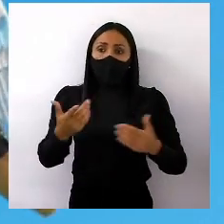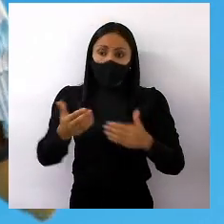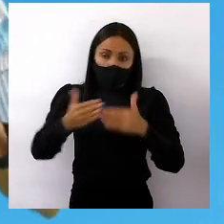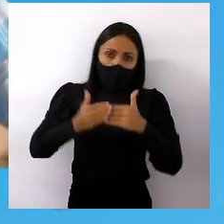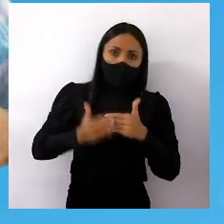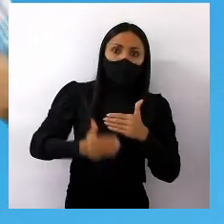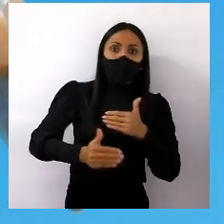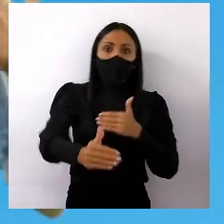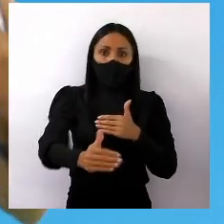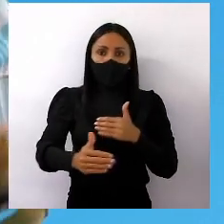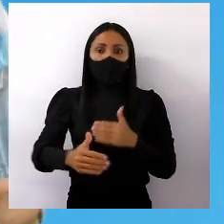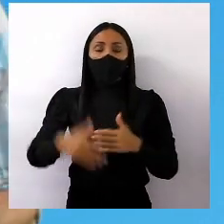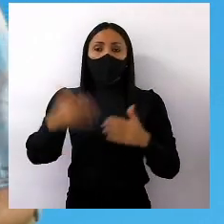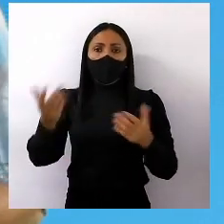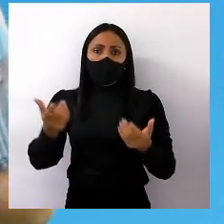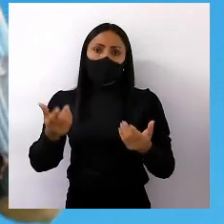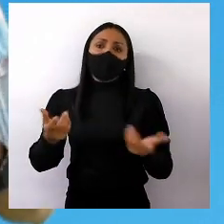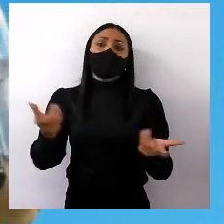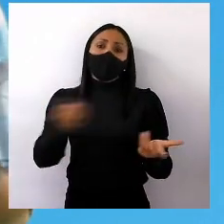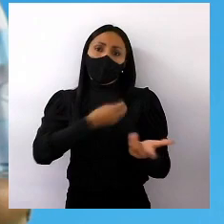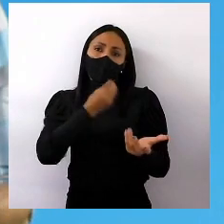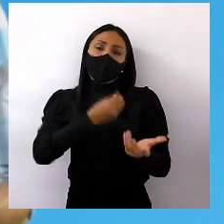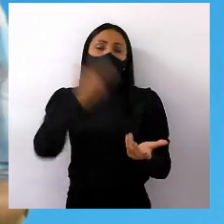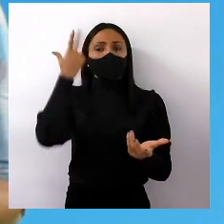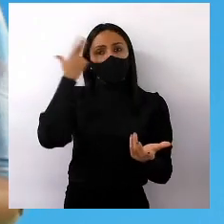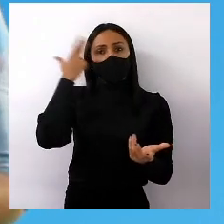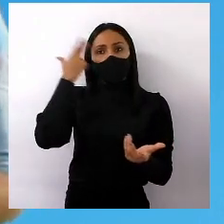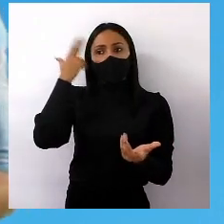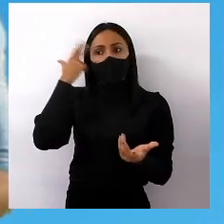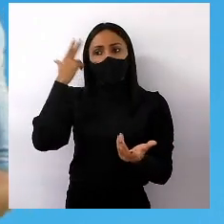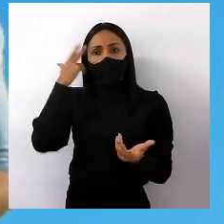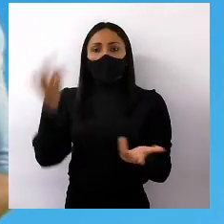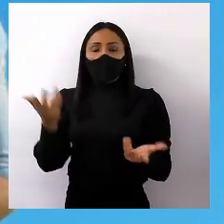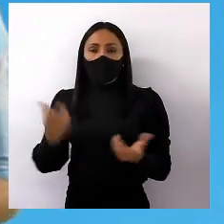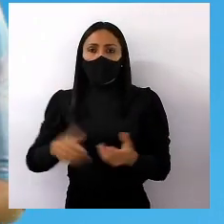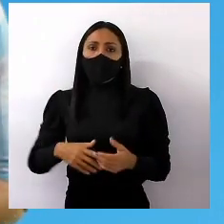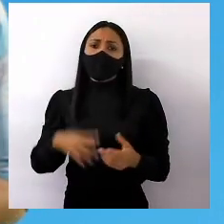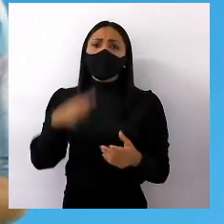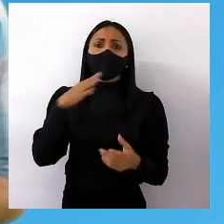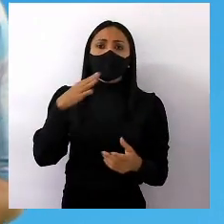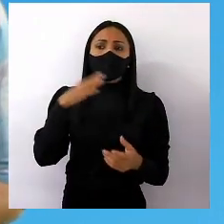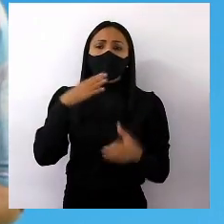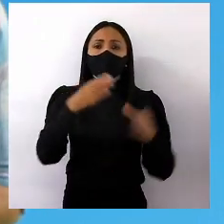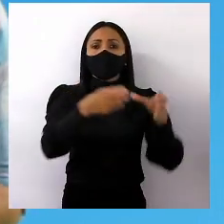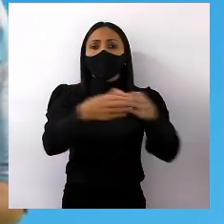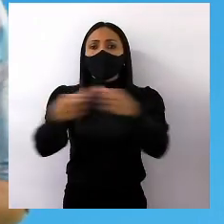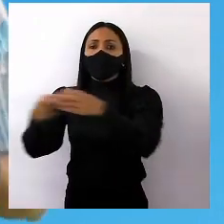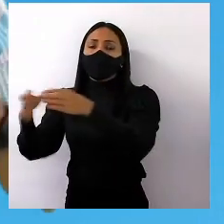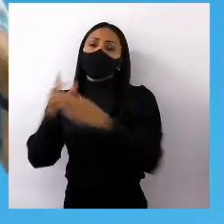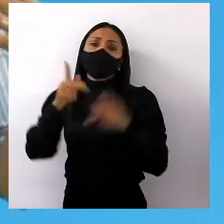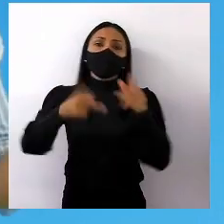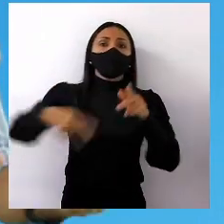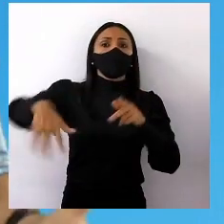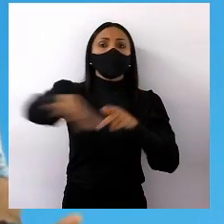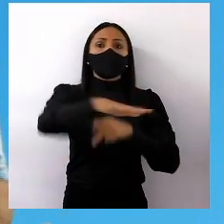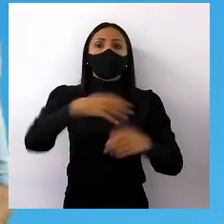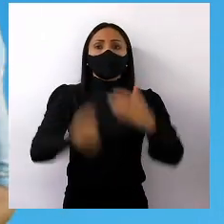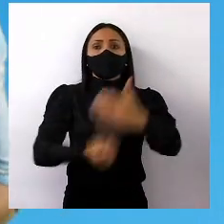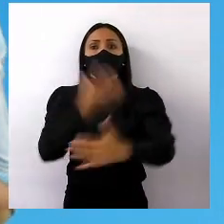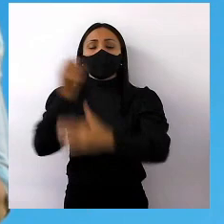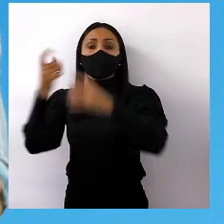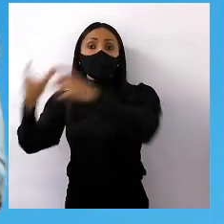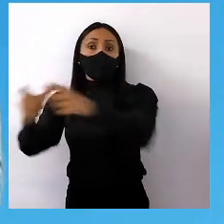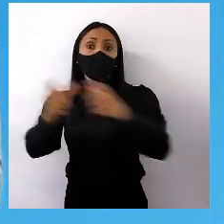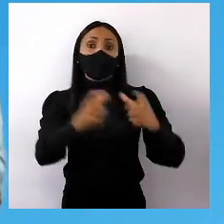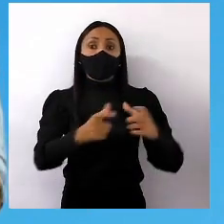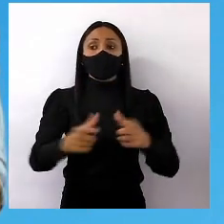gente voltar, né, a ter uma vida normal, sair dessa pandemia, que vá conhecer, né, os grupos populares, as produções locais, né?